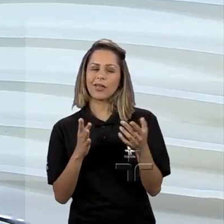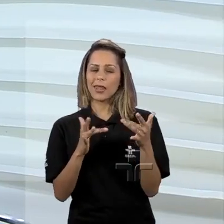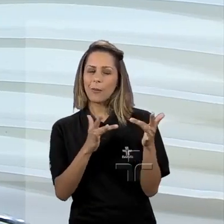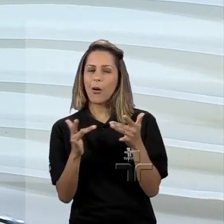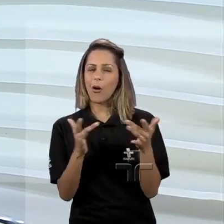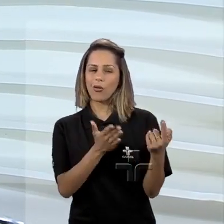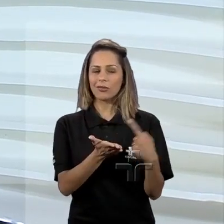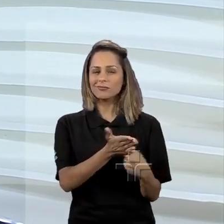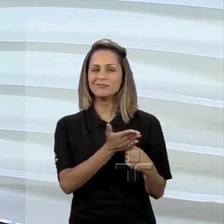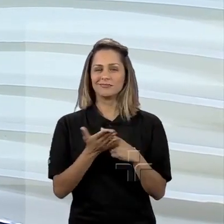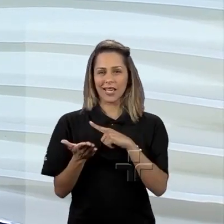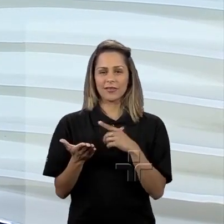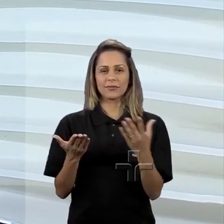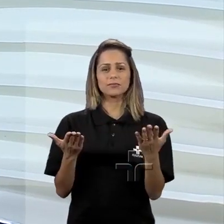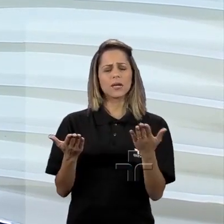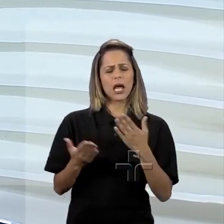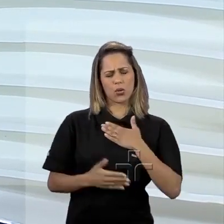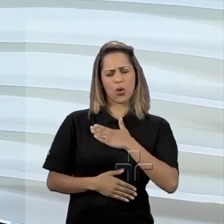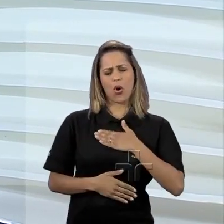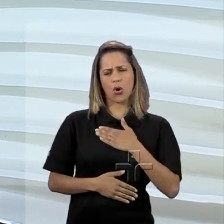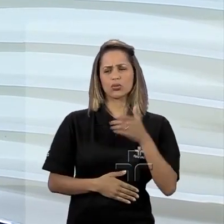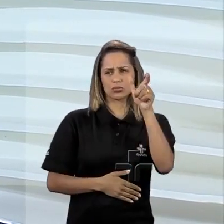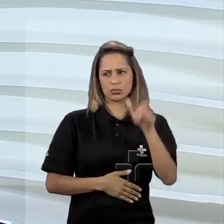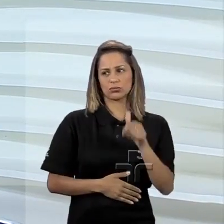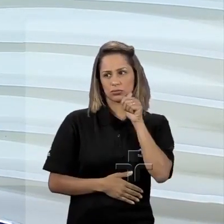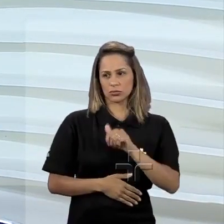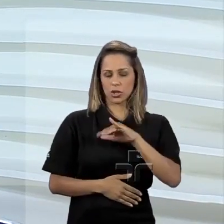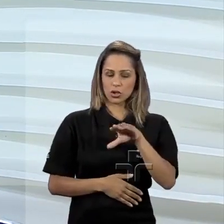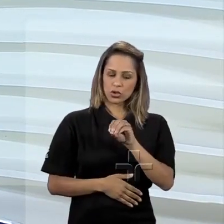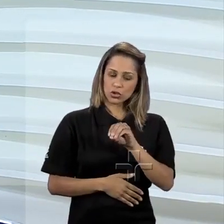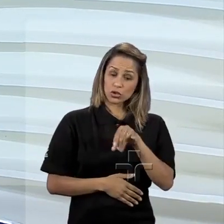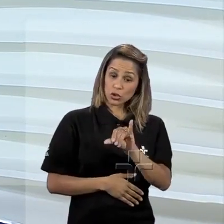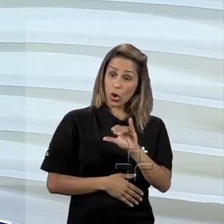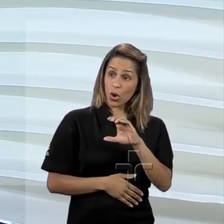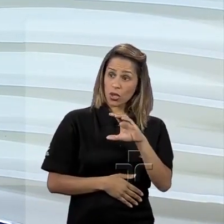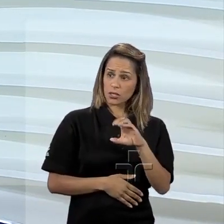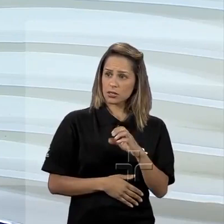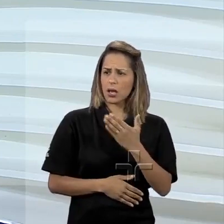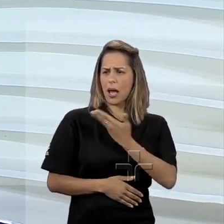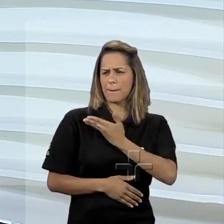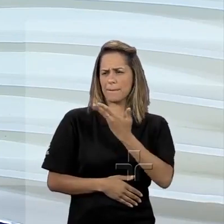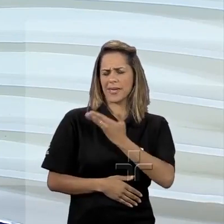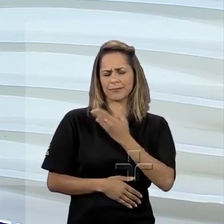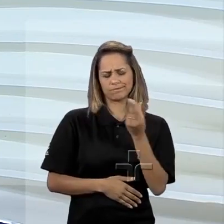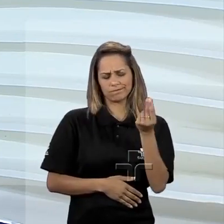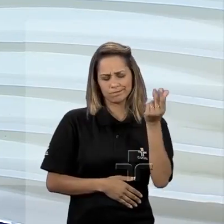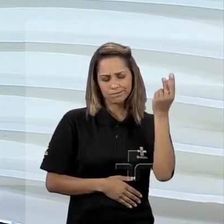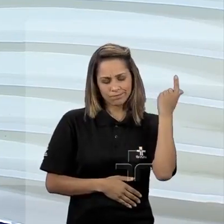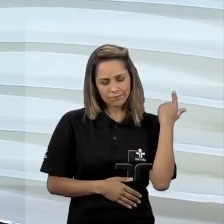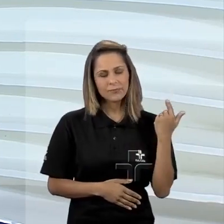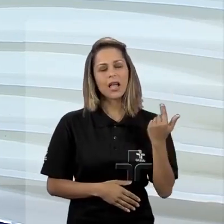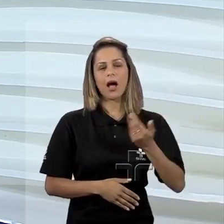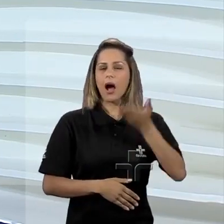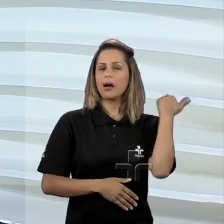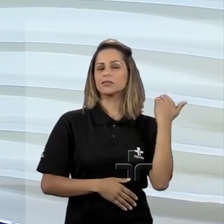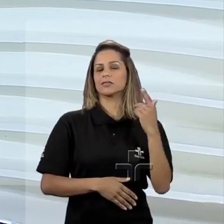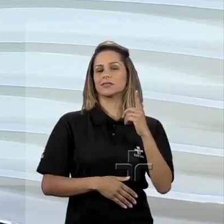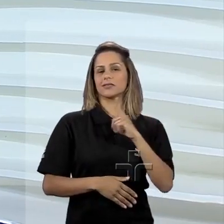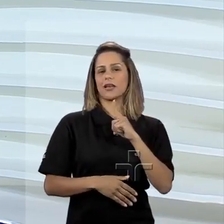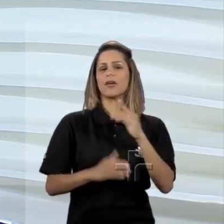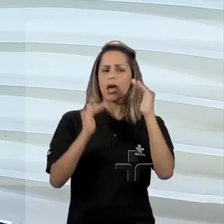todo mundo sabe disso, tenho muita estima e é minha amiga há muito tempo, muito antes dela pensar na política e eu também. Portanto, eu respeito a